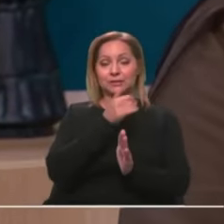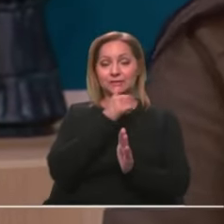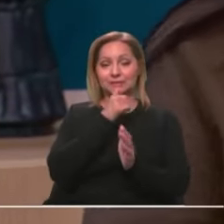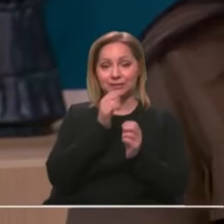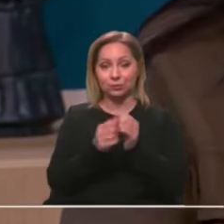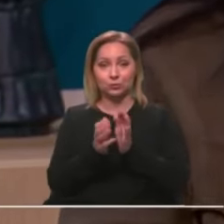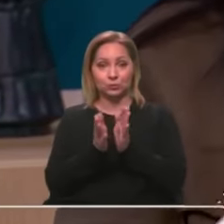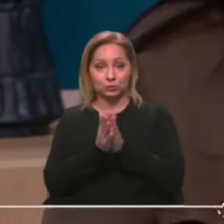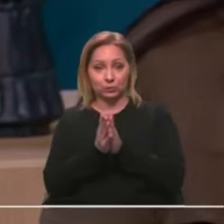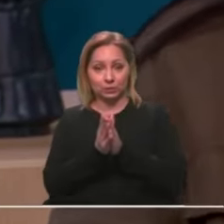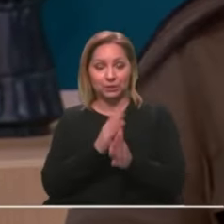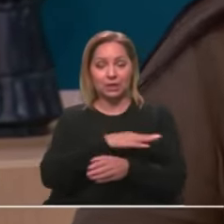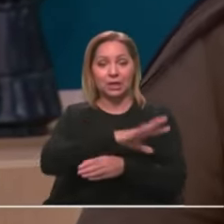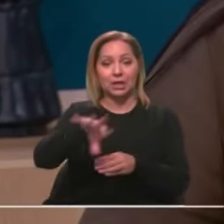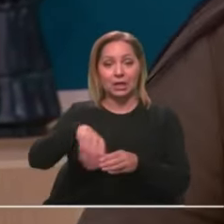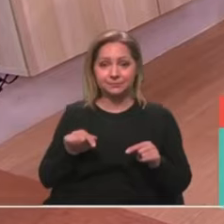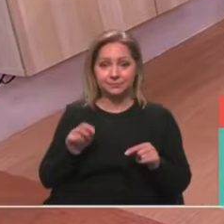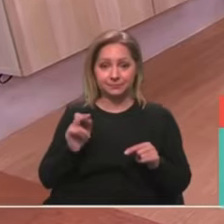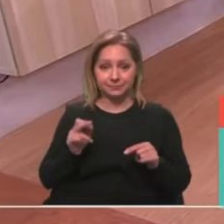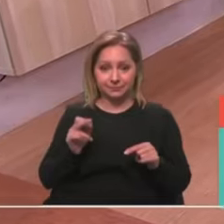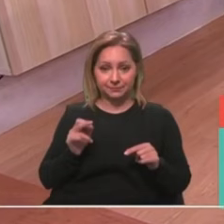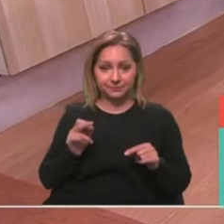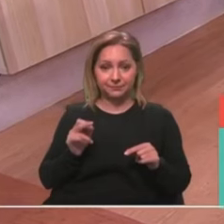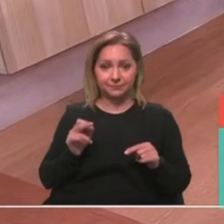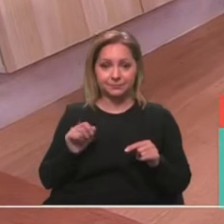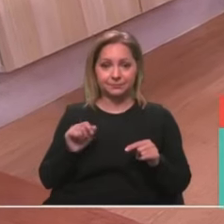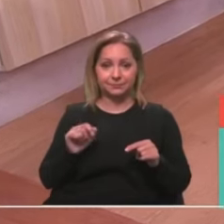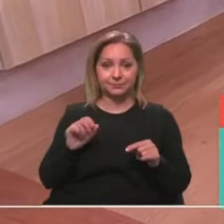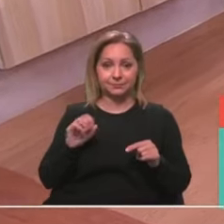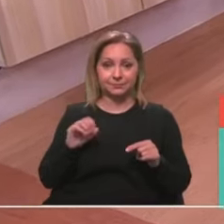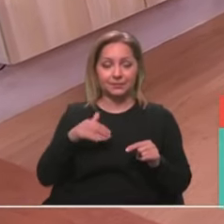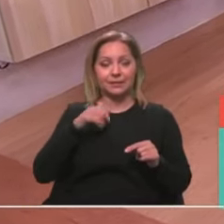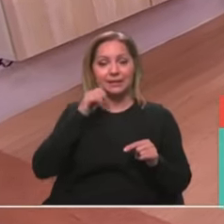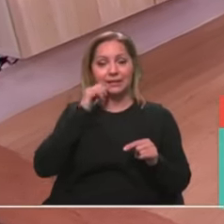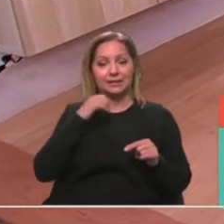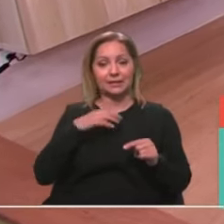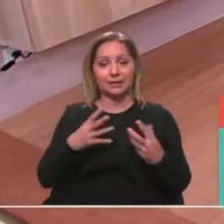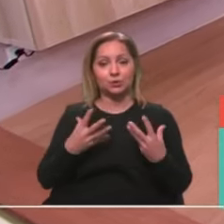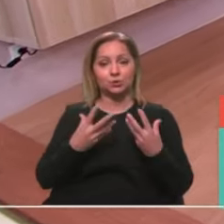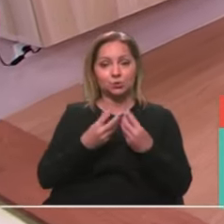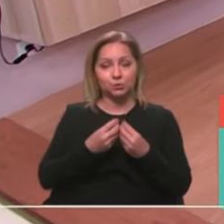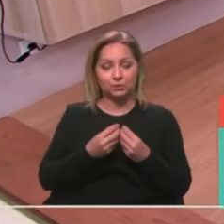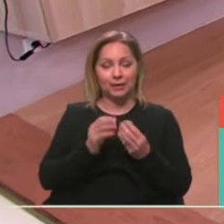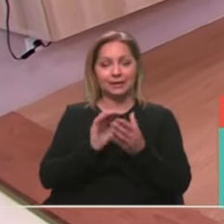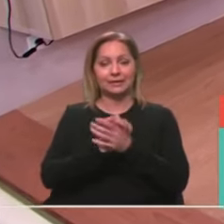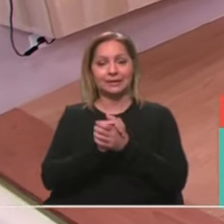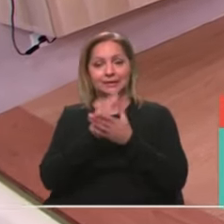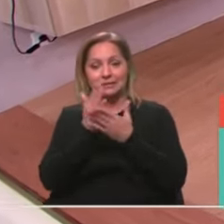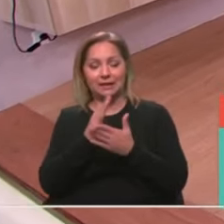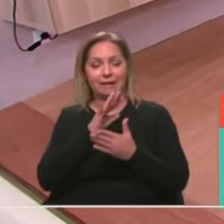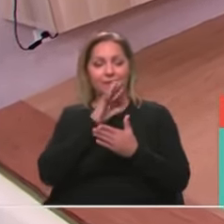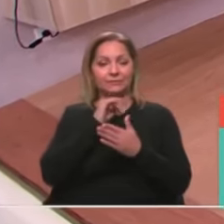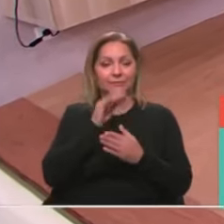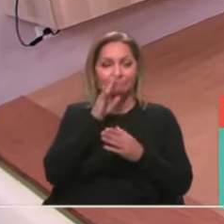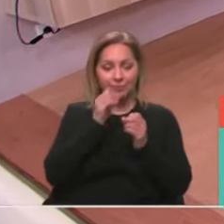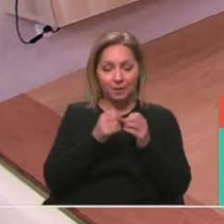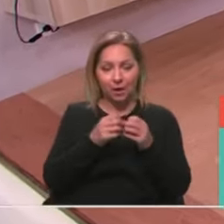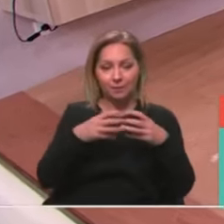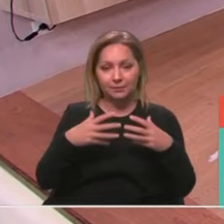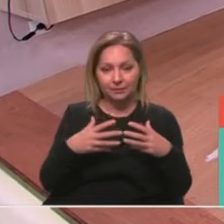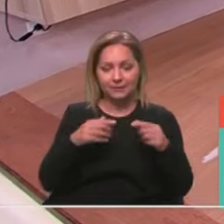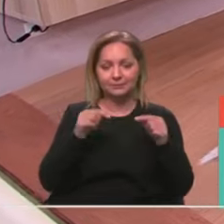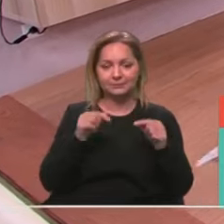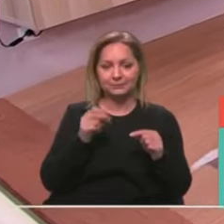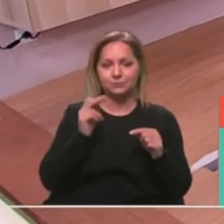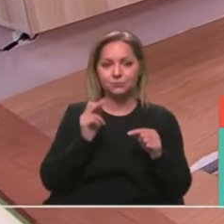vão envolver a parte familiar. Principalmente para quem se quer juntar, casar, ter filhos, aumentar a família, será um ano